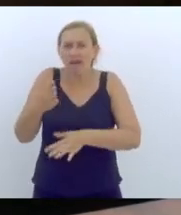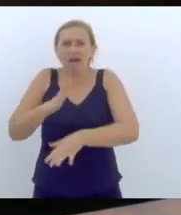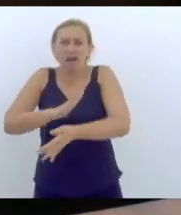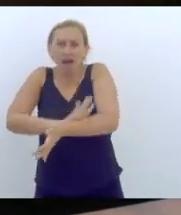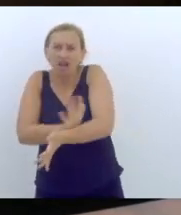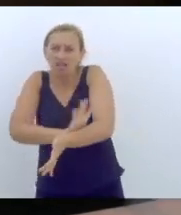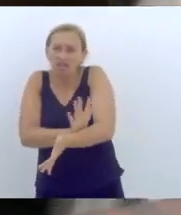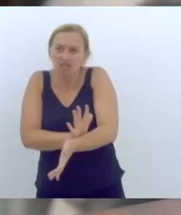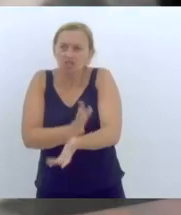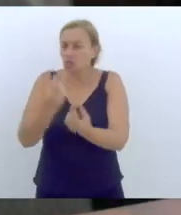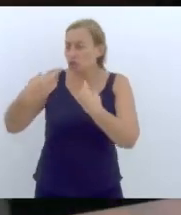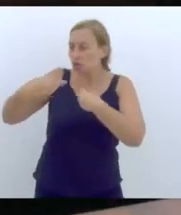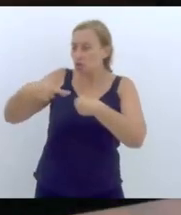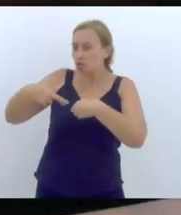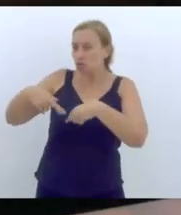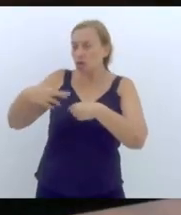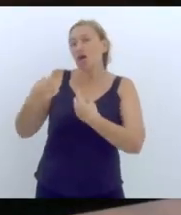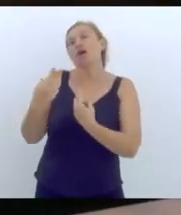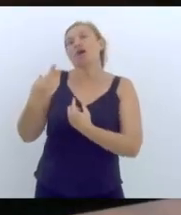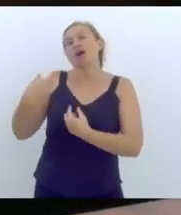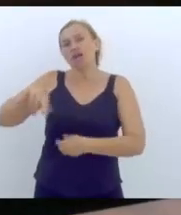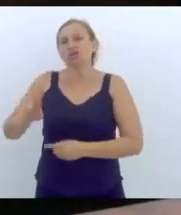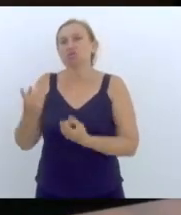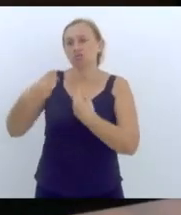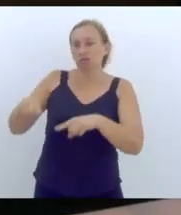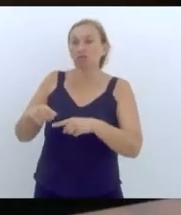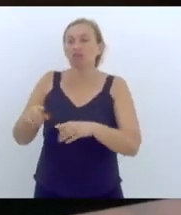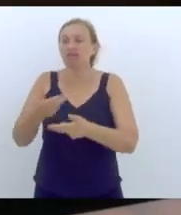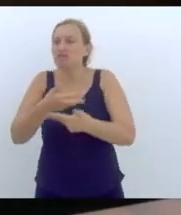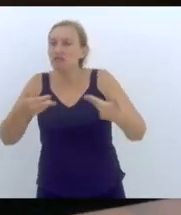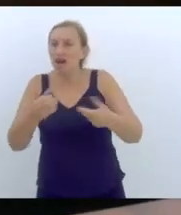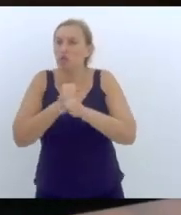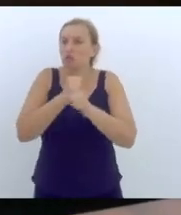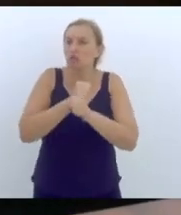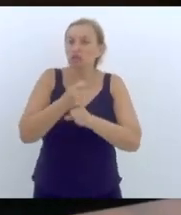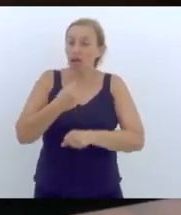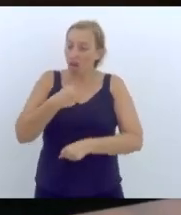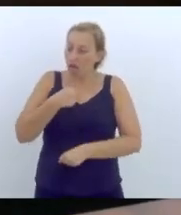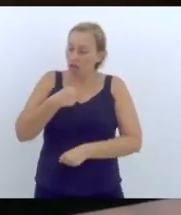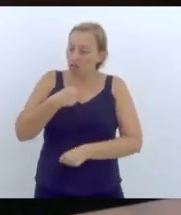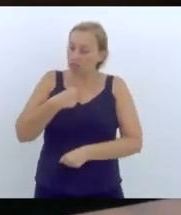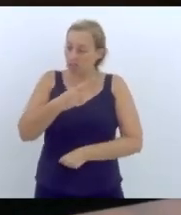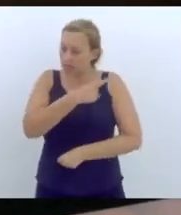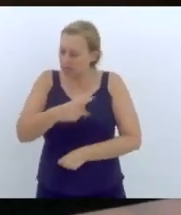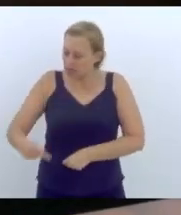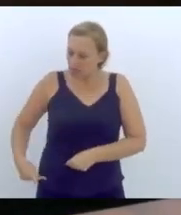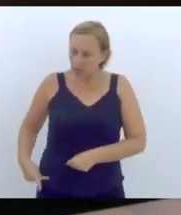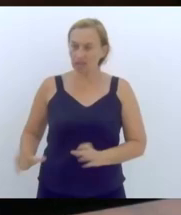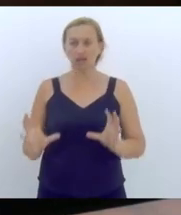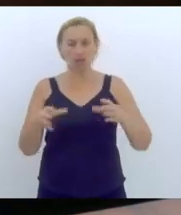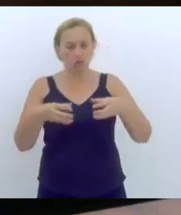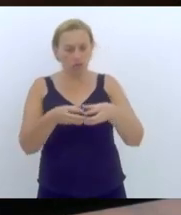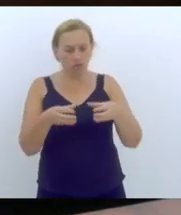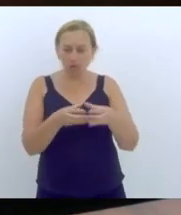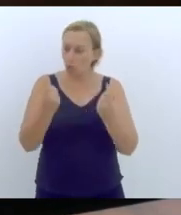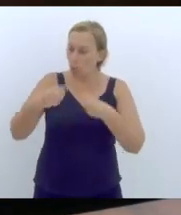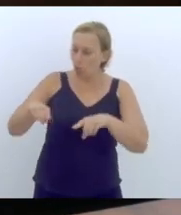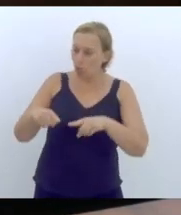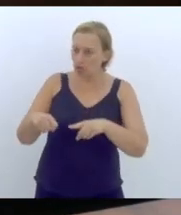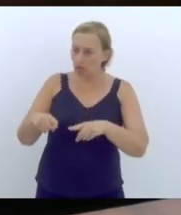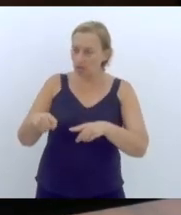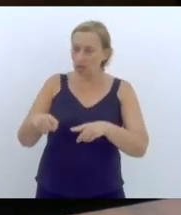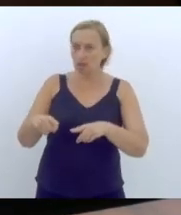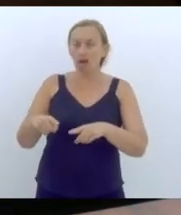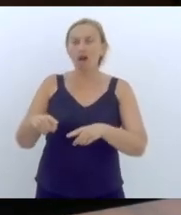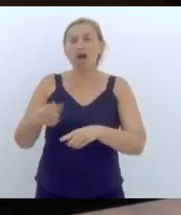de intolerância religiosa. Durante vários anos, eu presidi a Comissão contra o Racismo e a